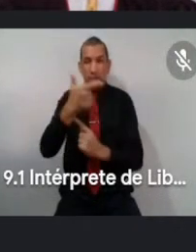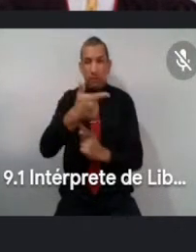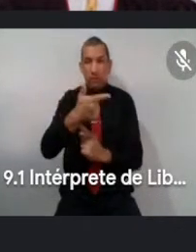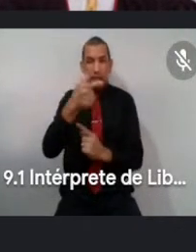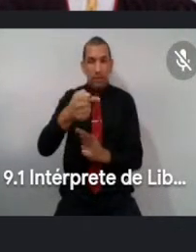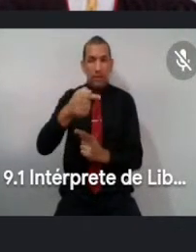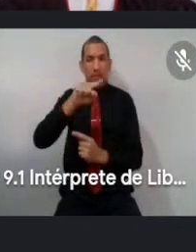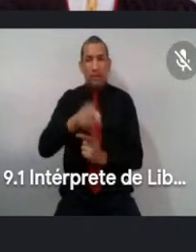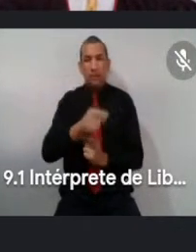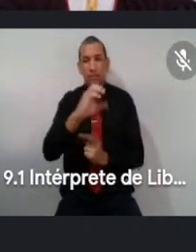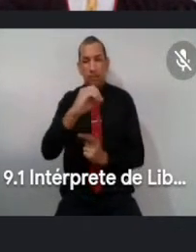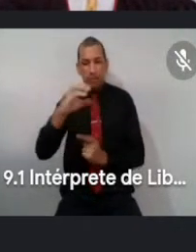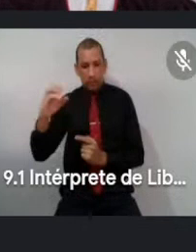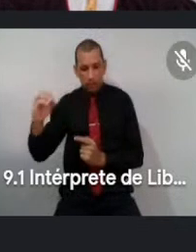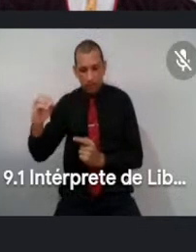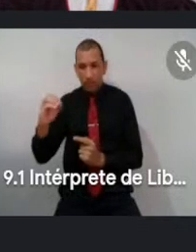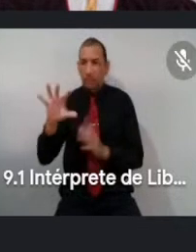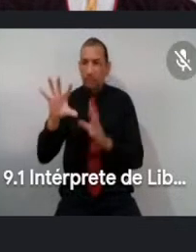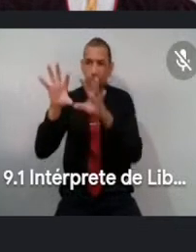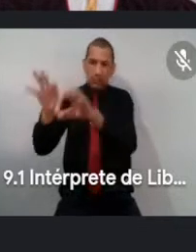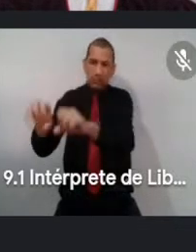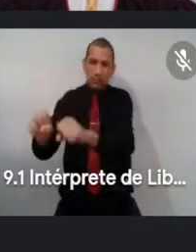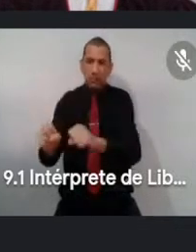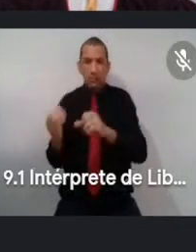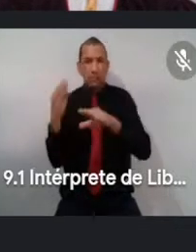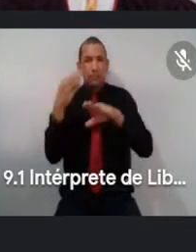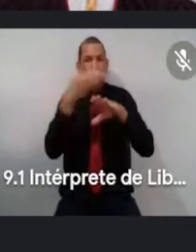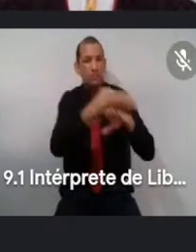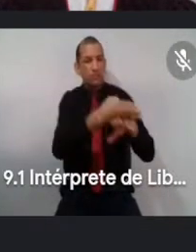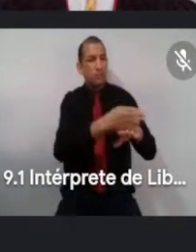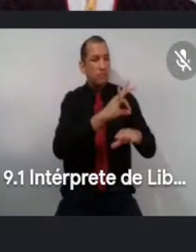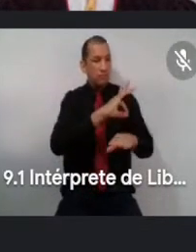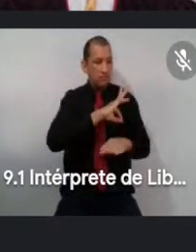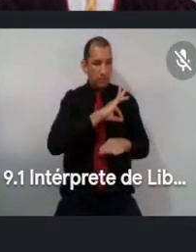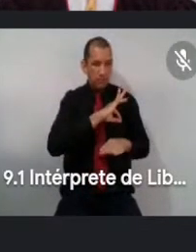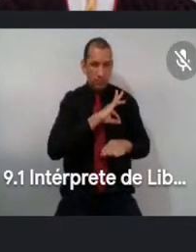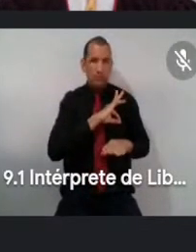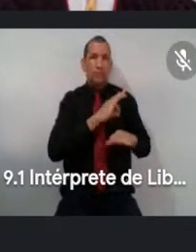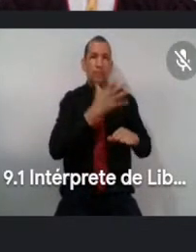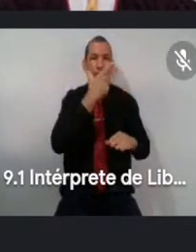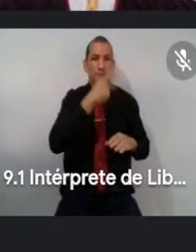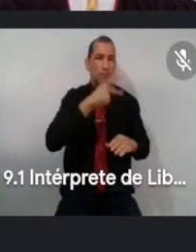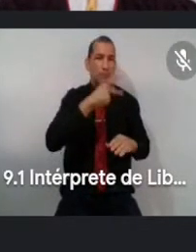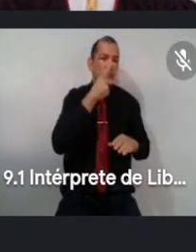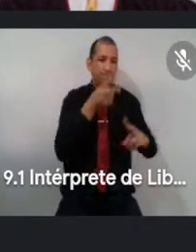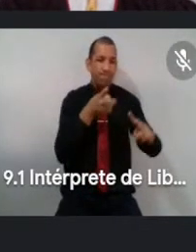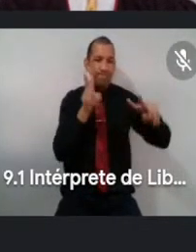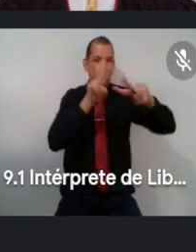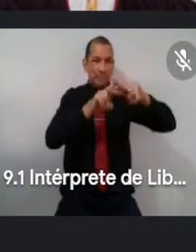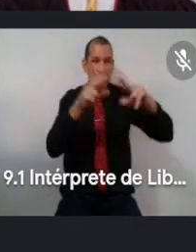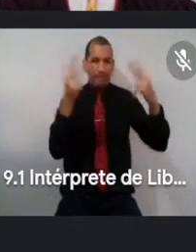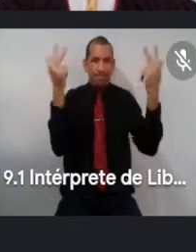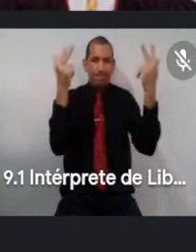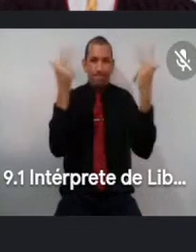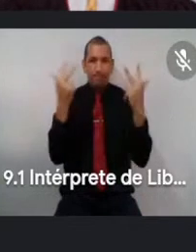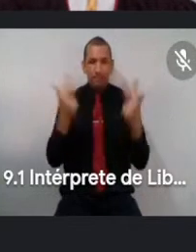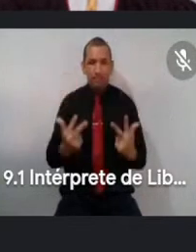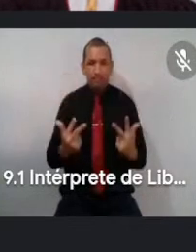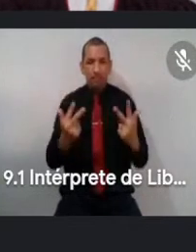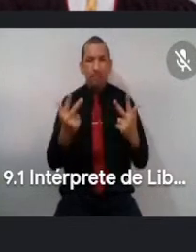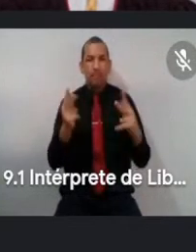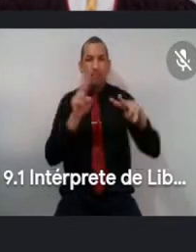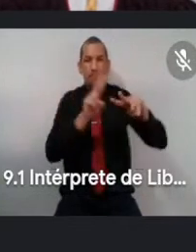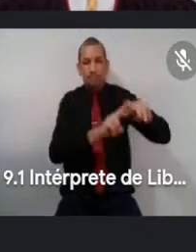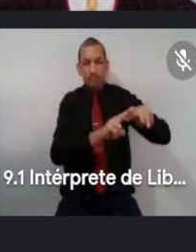mil reais em espécies e foi conduzido até a delegacia paraense foi preso em flagrante quem